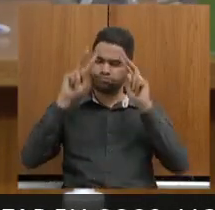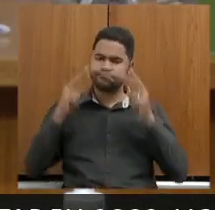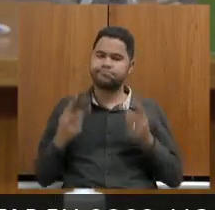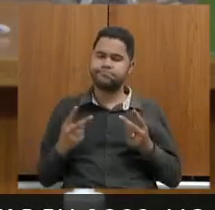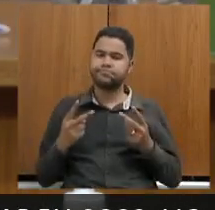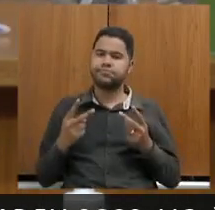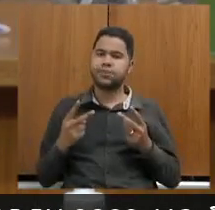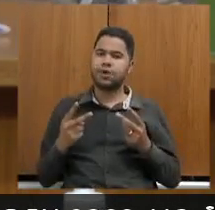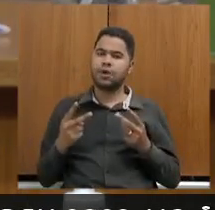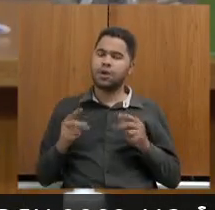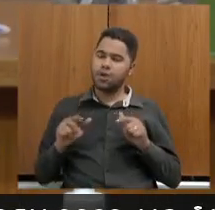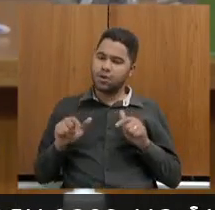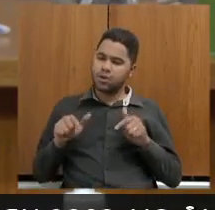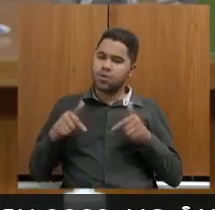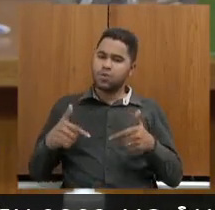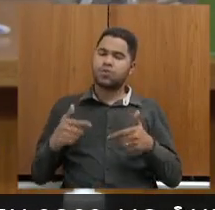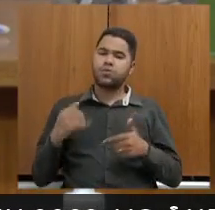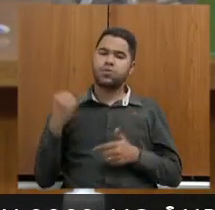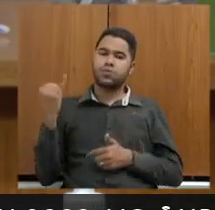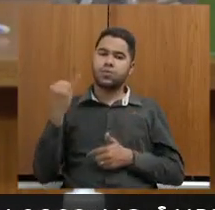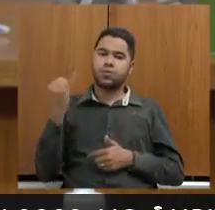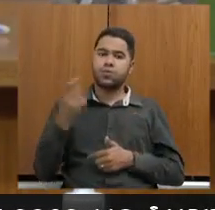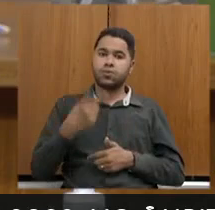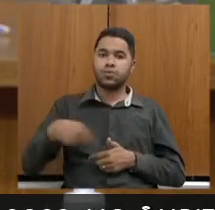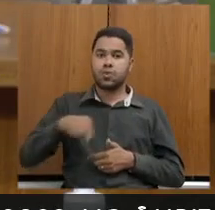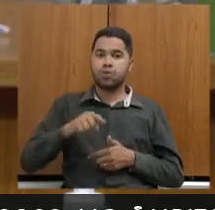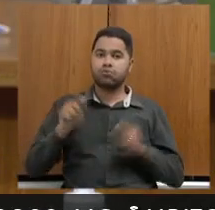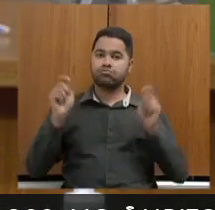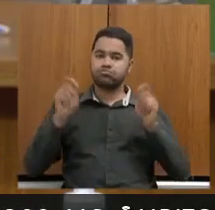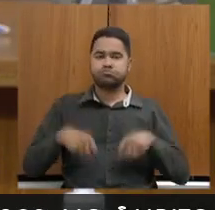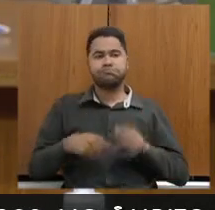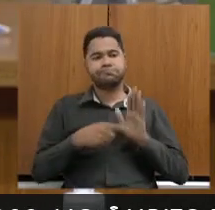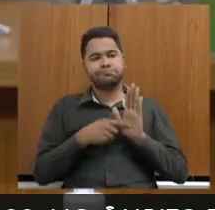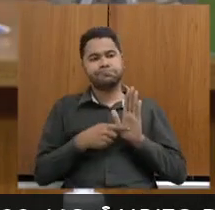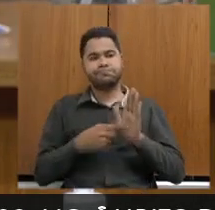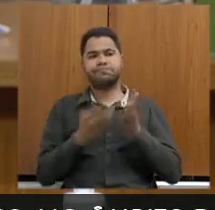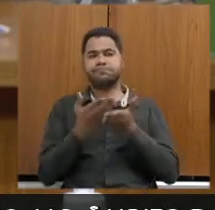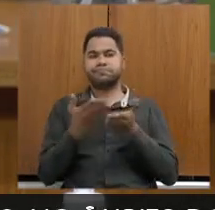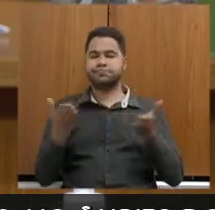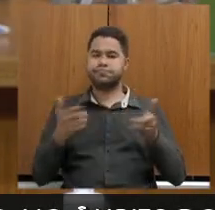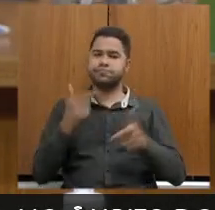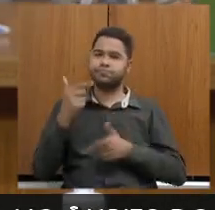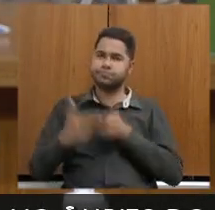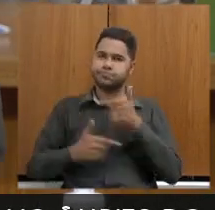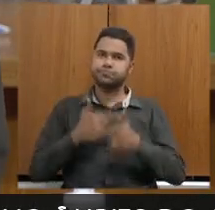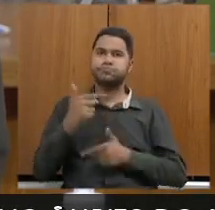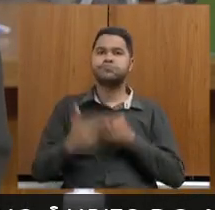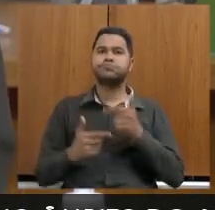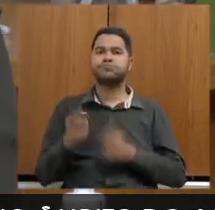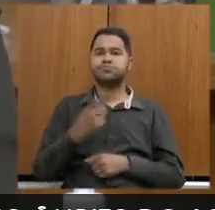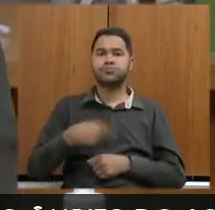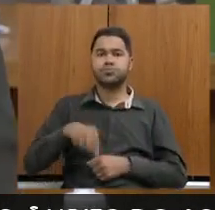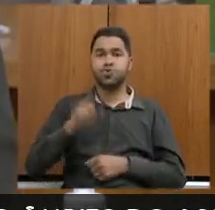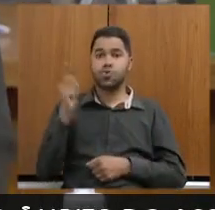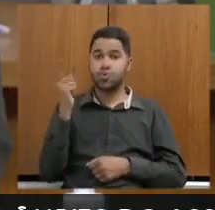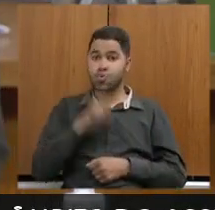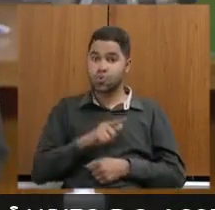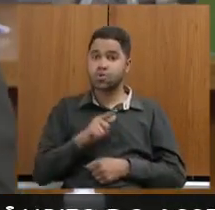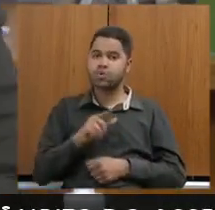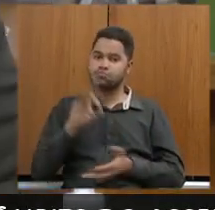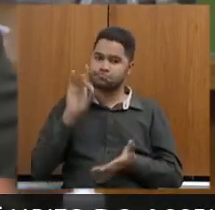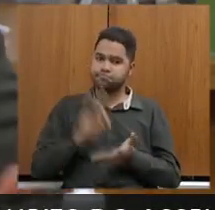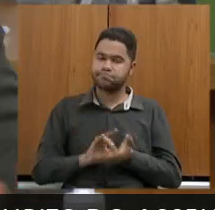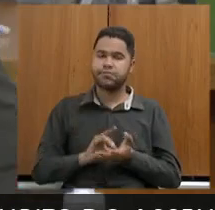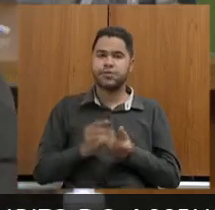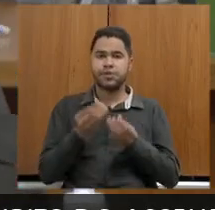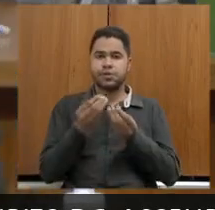por uma ação fundamental porque a gente possa dar transparência à toda a nossa atividade para que a gente possa fazer uma